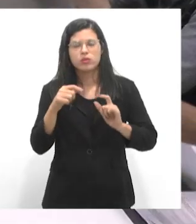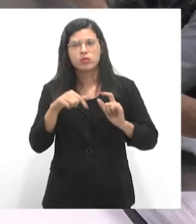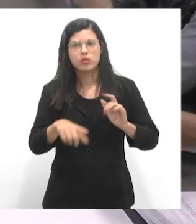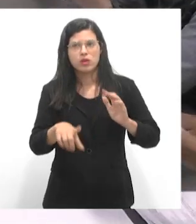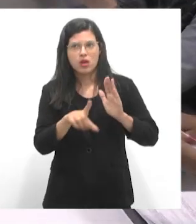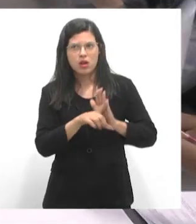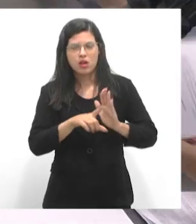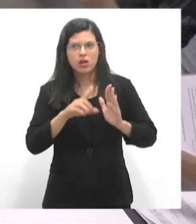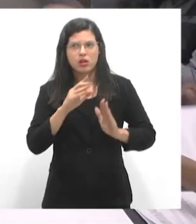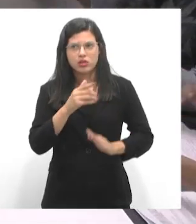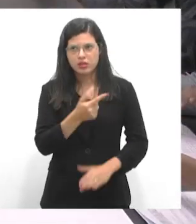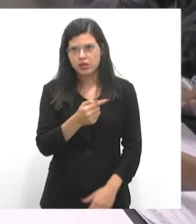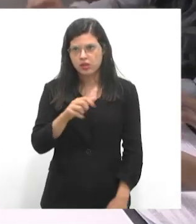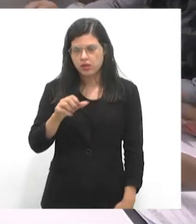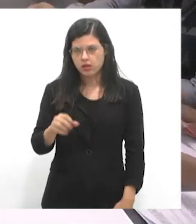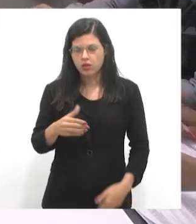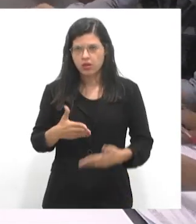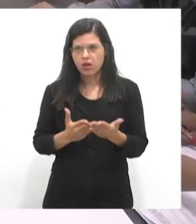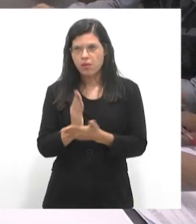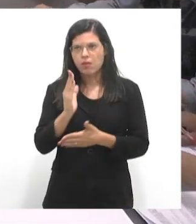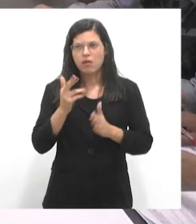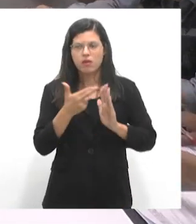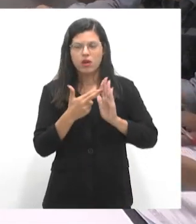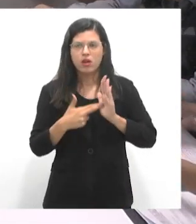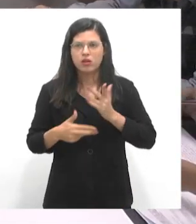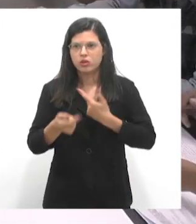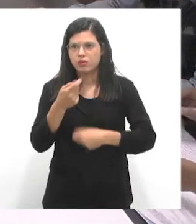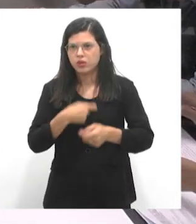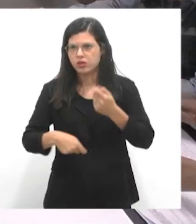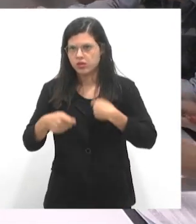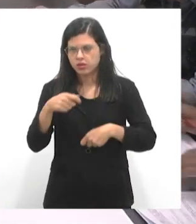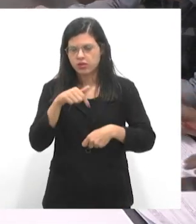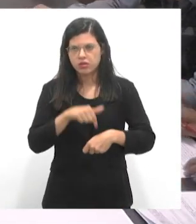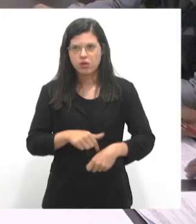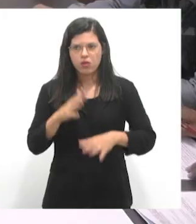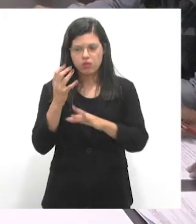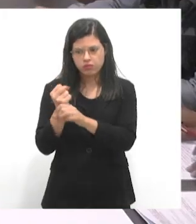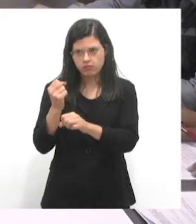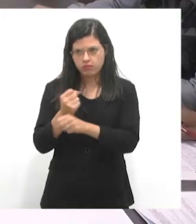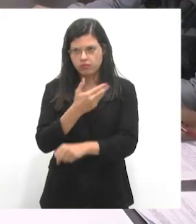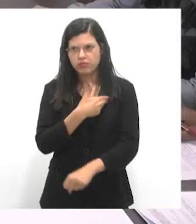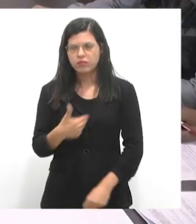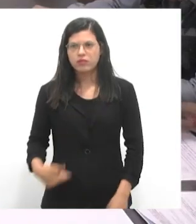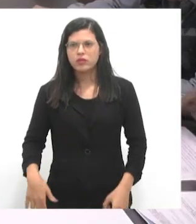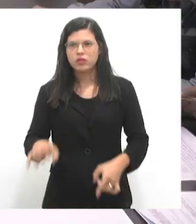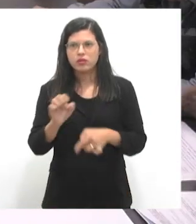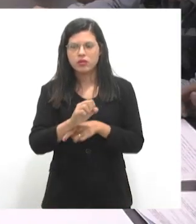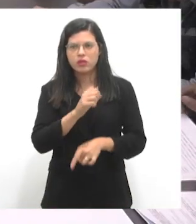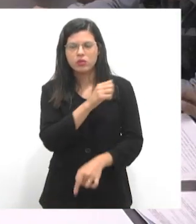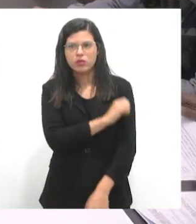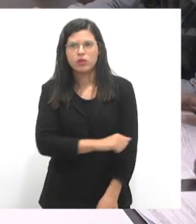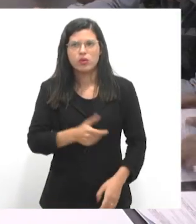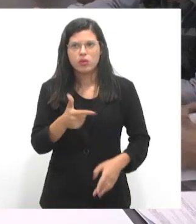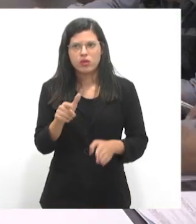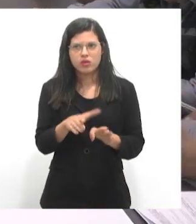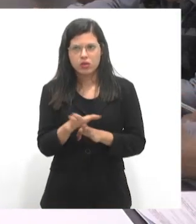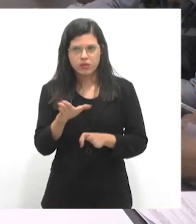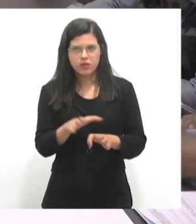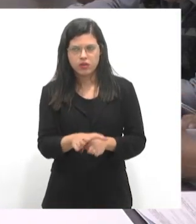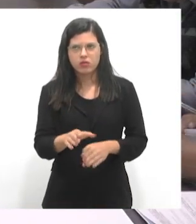dezembro de 79, que aprova o Código de Administração Financeira e Contabilidade Pública do Estado do Rio de Janeiro e dá outras